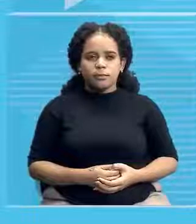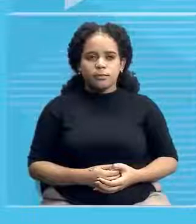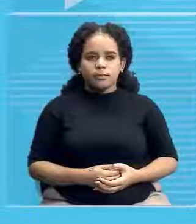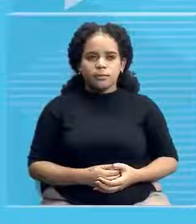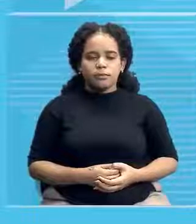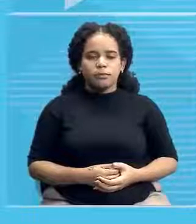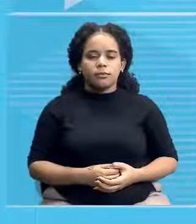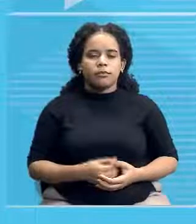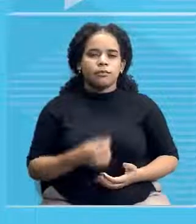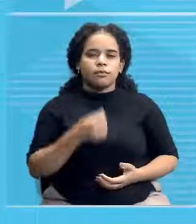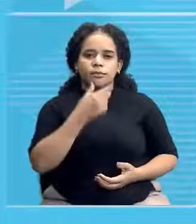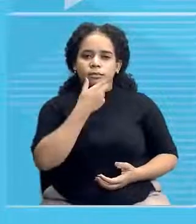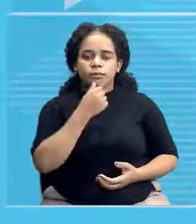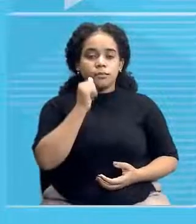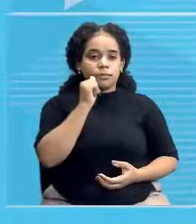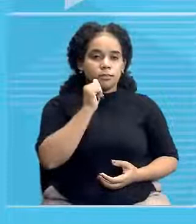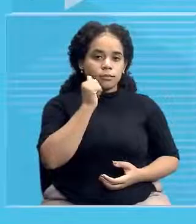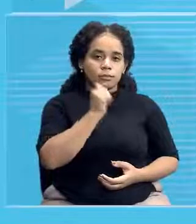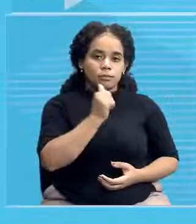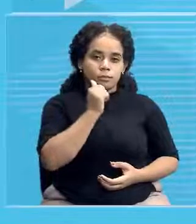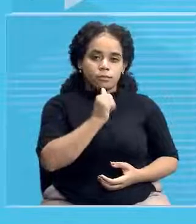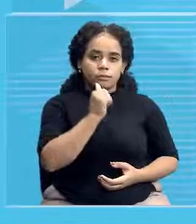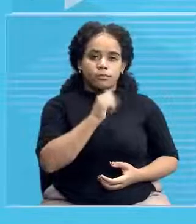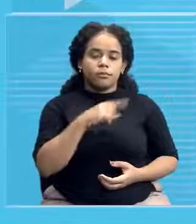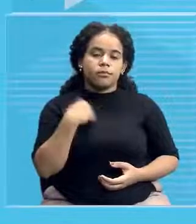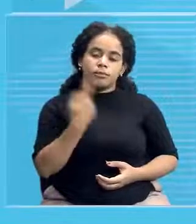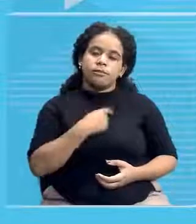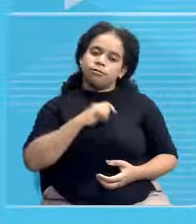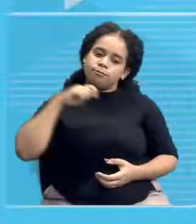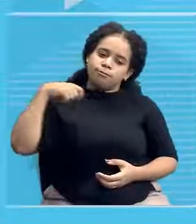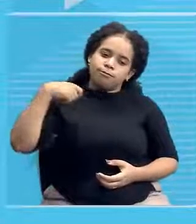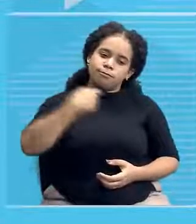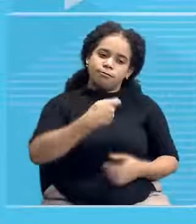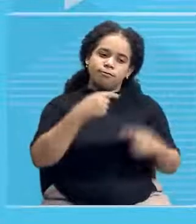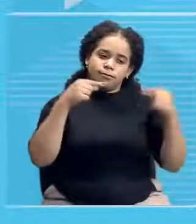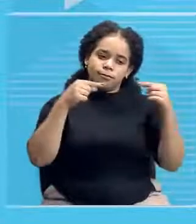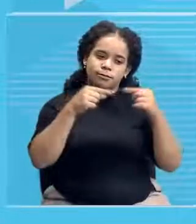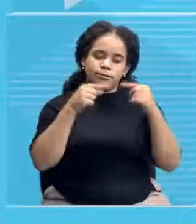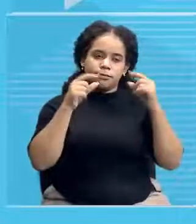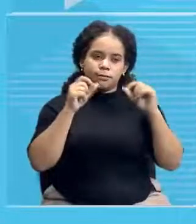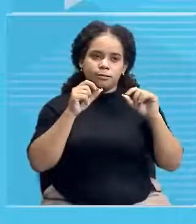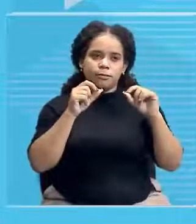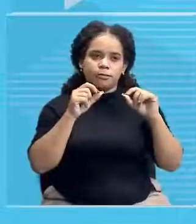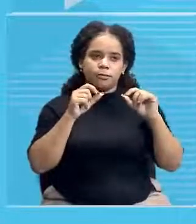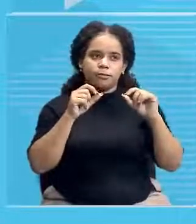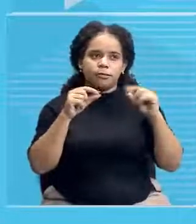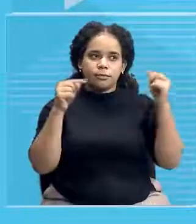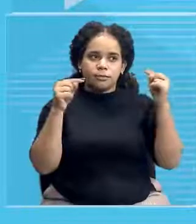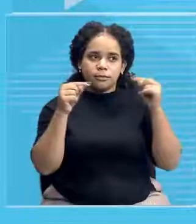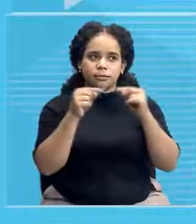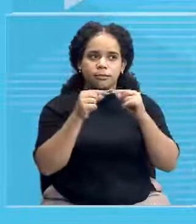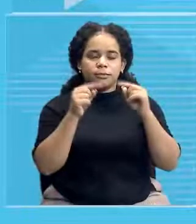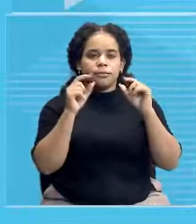de gênero, nós atribuímos a partir